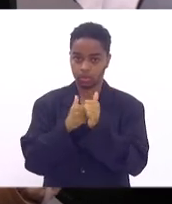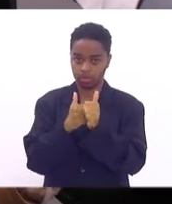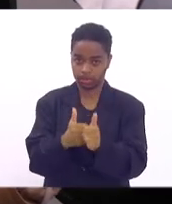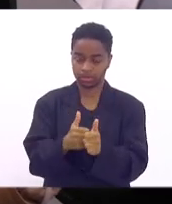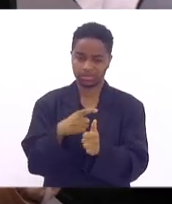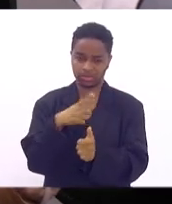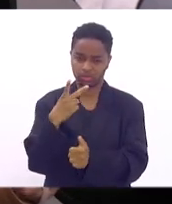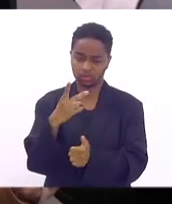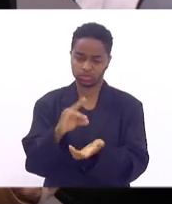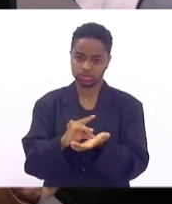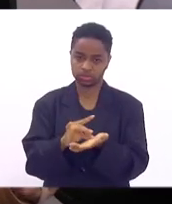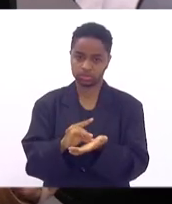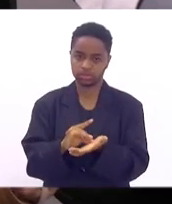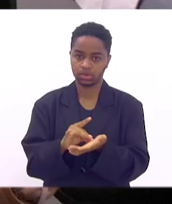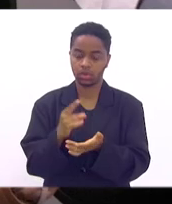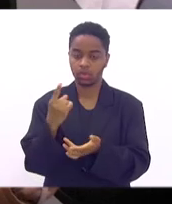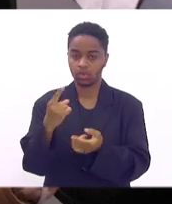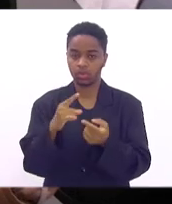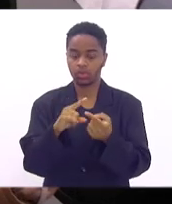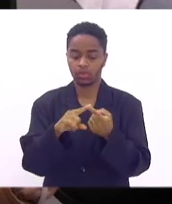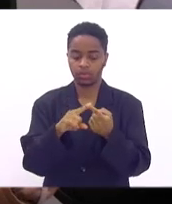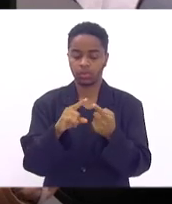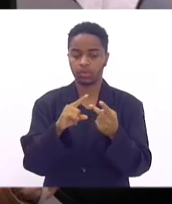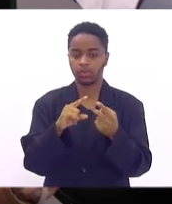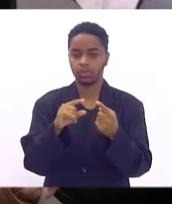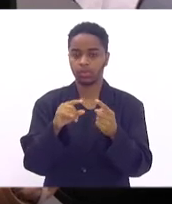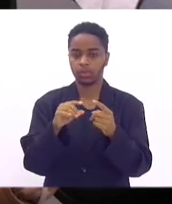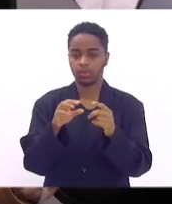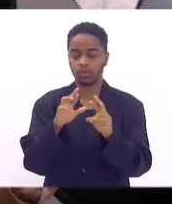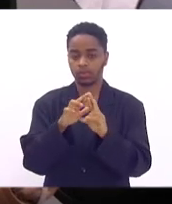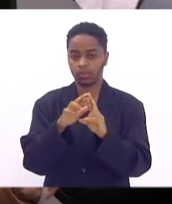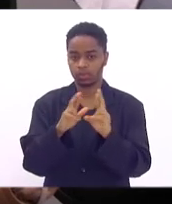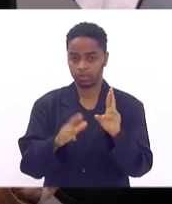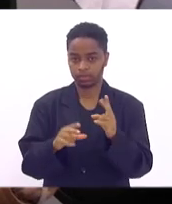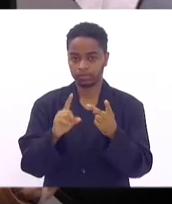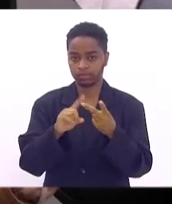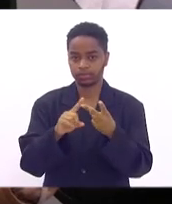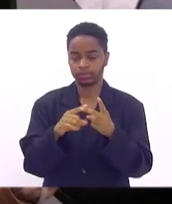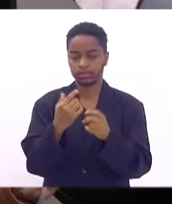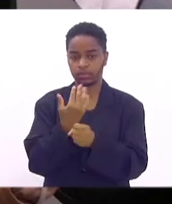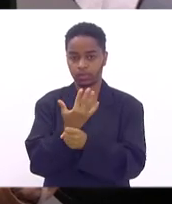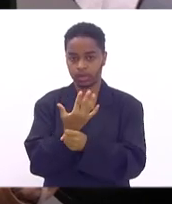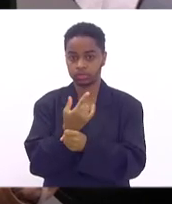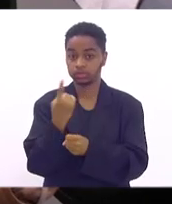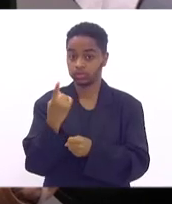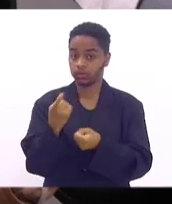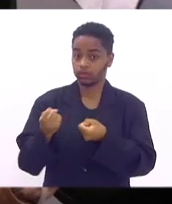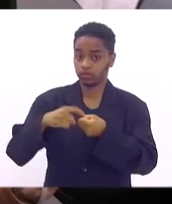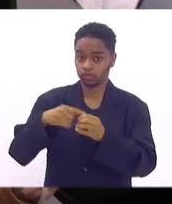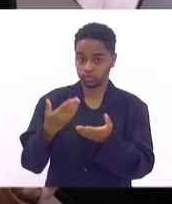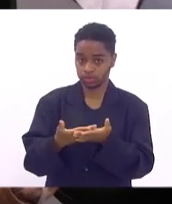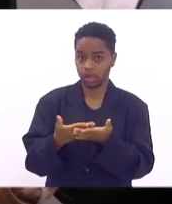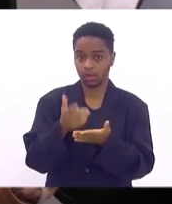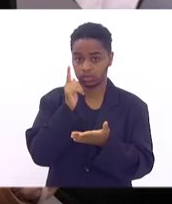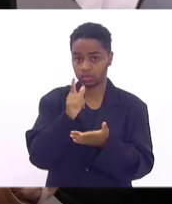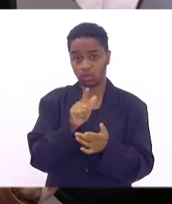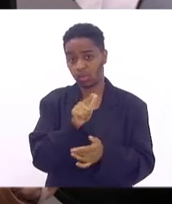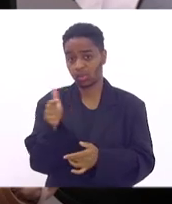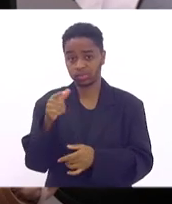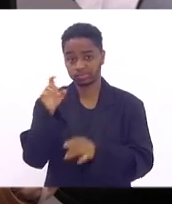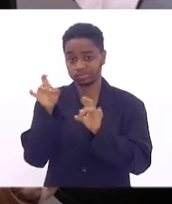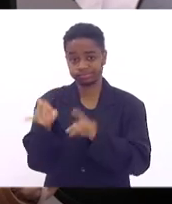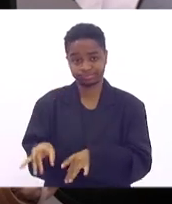realidade, uma da UFRJ e outra da UERJ. Uma voltou a estudar, a outra não. Ela saiu, porque ela